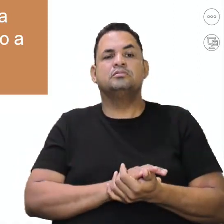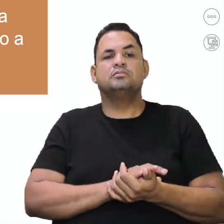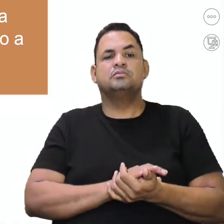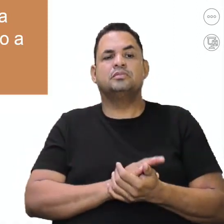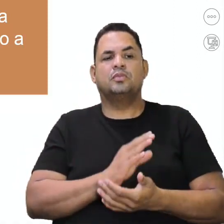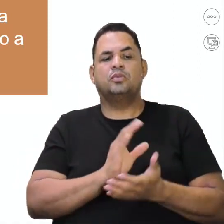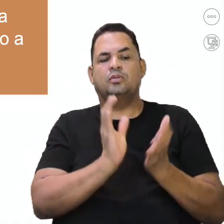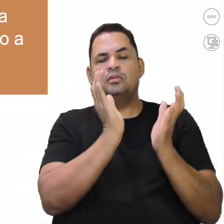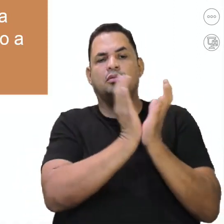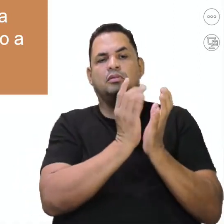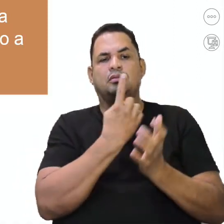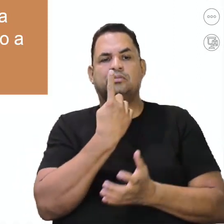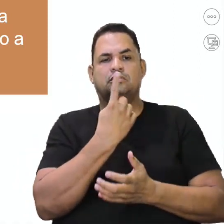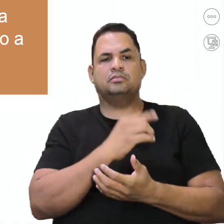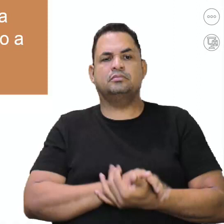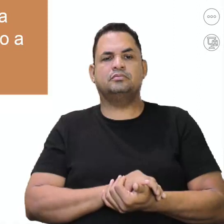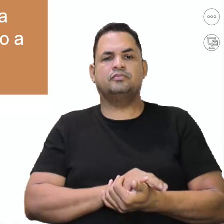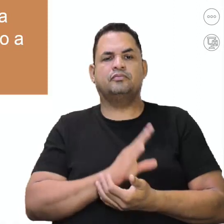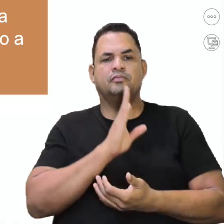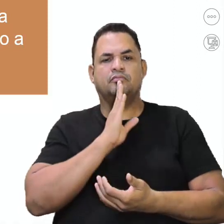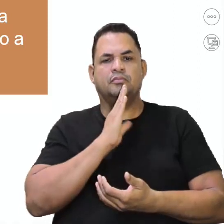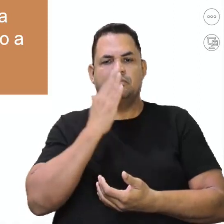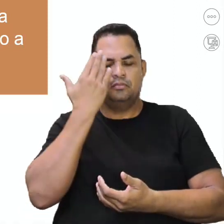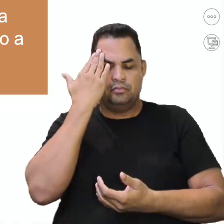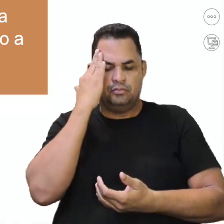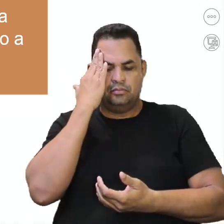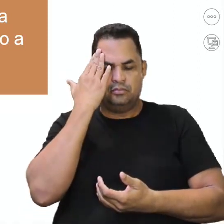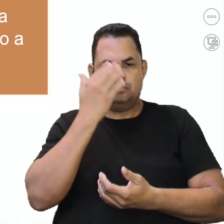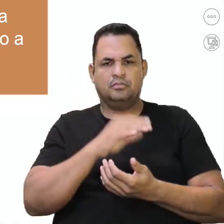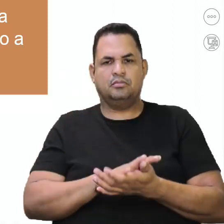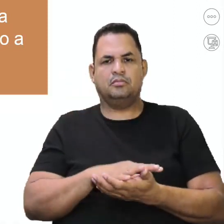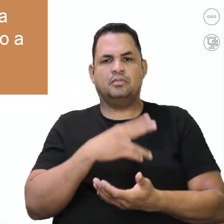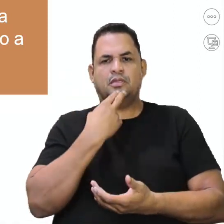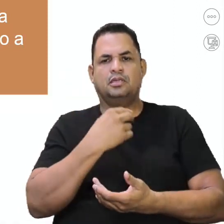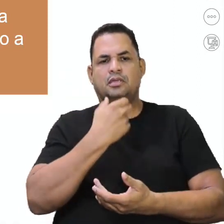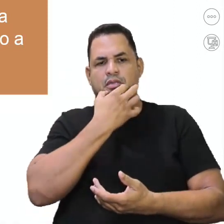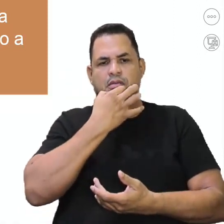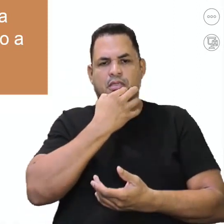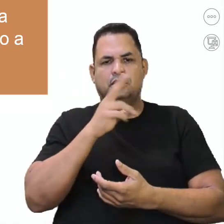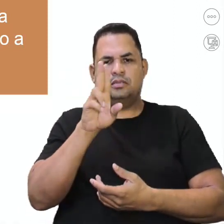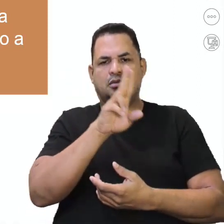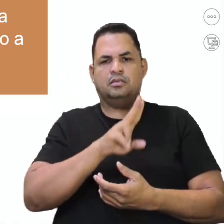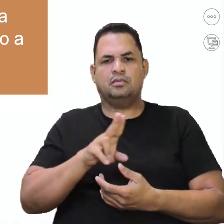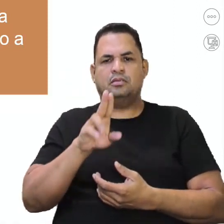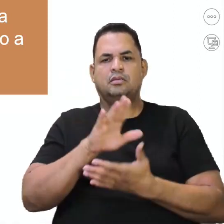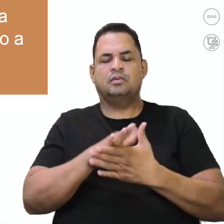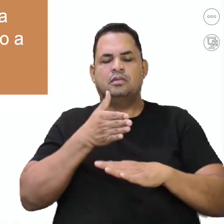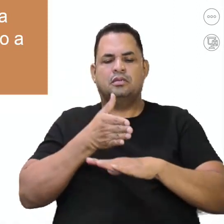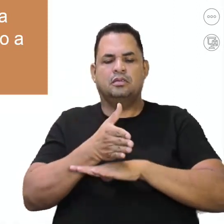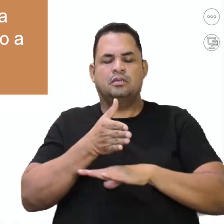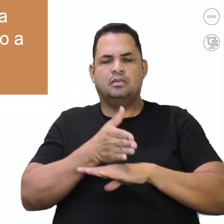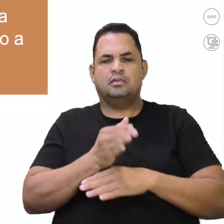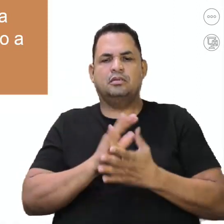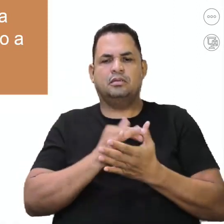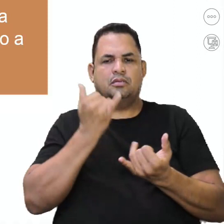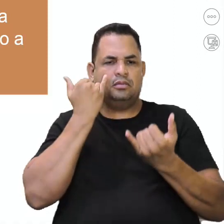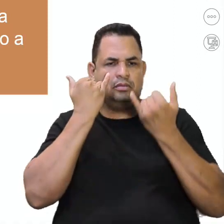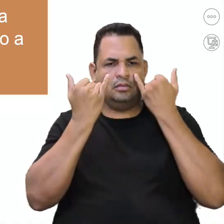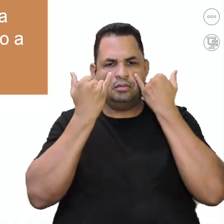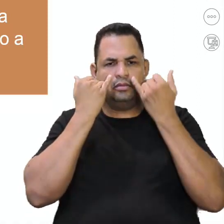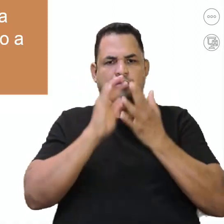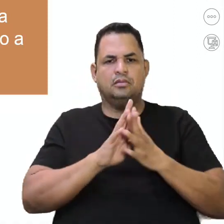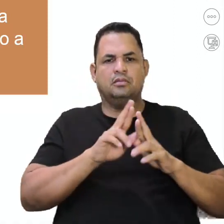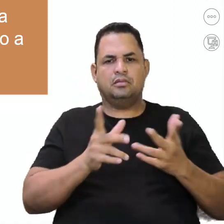da Unit 1 são as seguintes. Conhecer e compreender a língua inglesa utilizando-a como forma de acesso